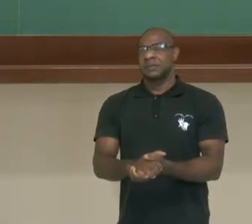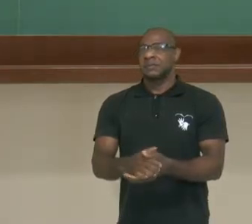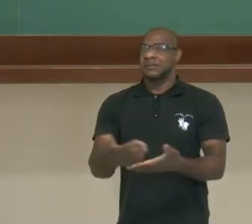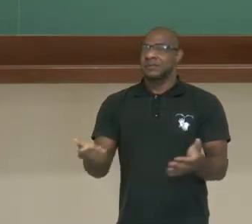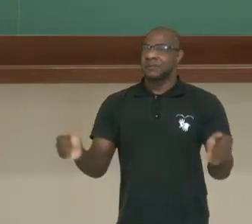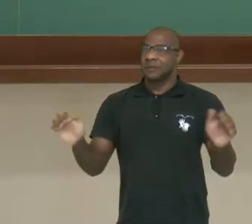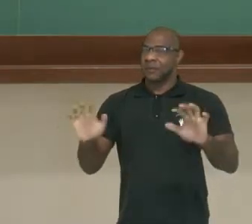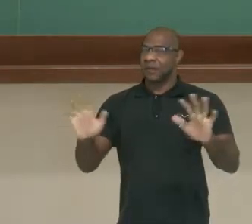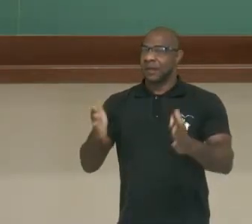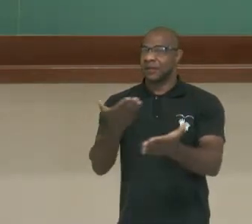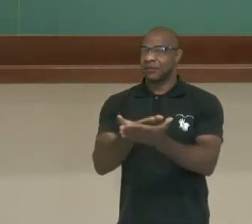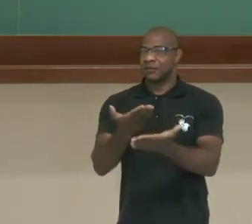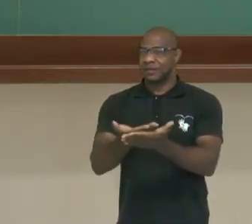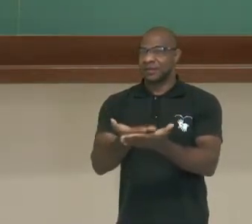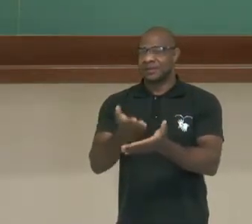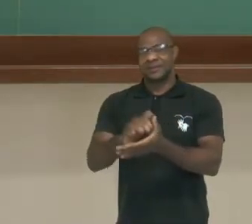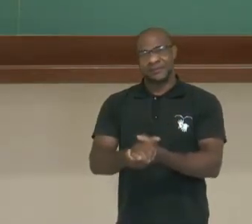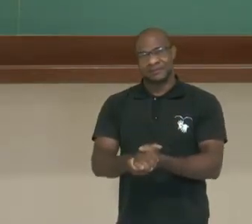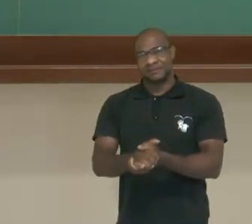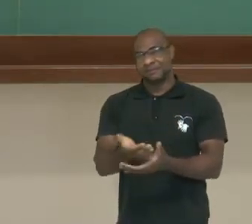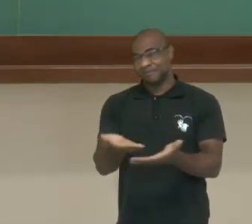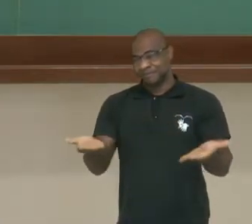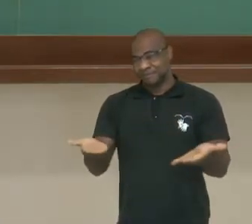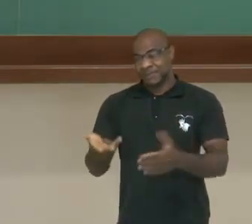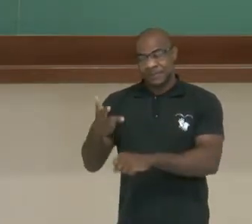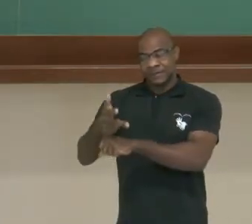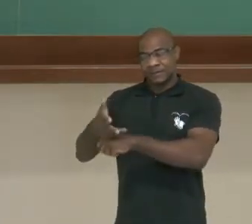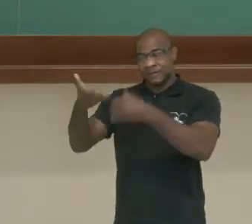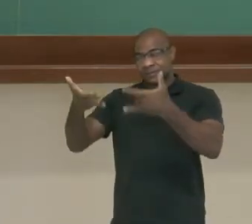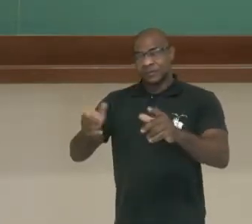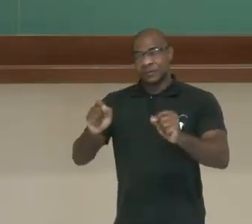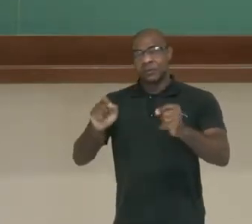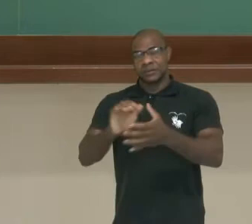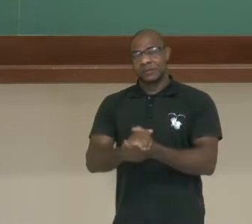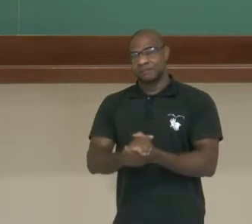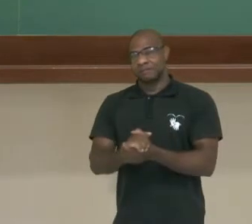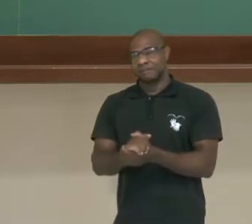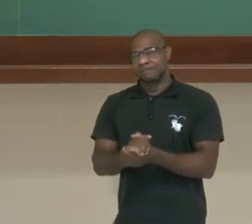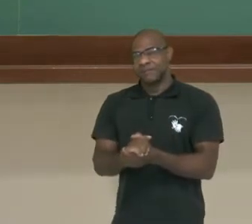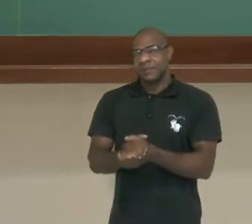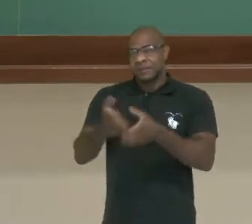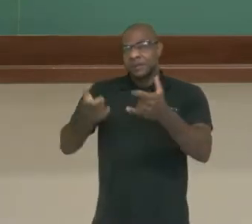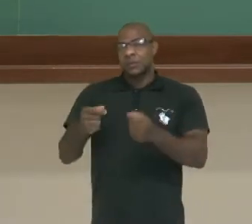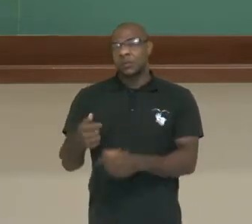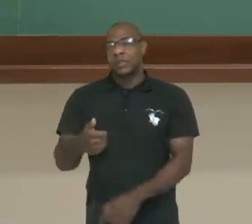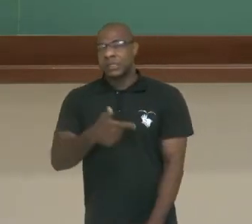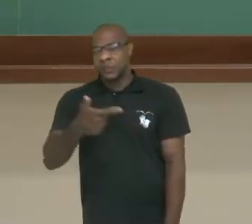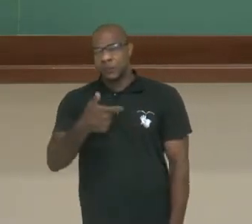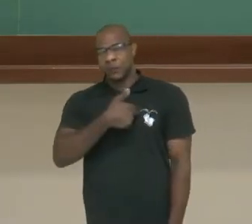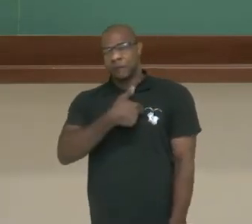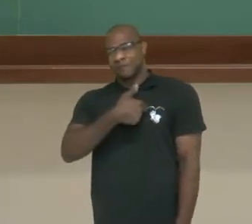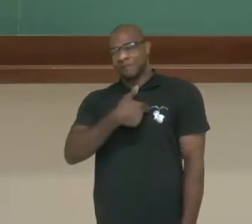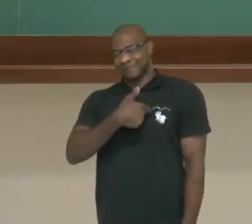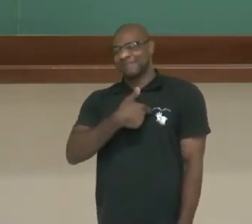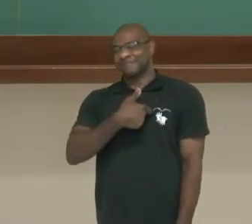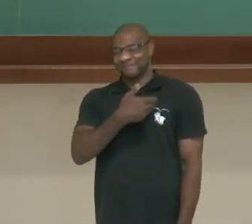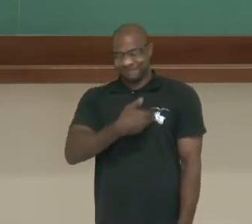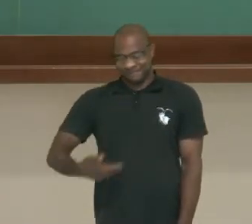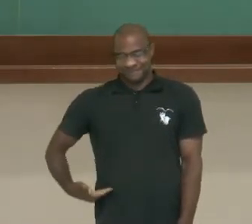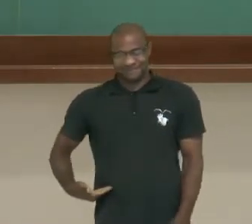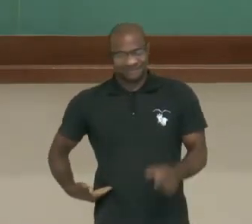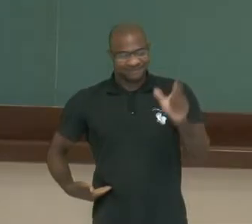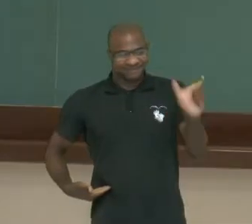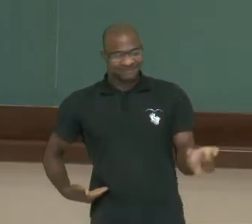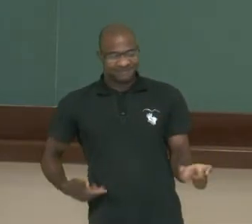Olá, estudantes do nono ano! Neste vídeo, vamos falar sobre o segundo governo de Getúlio Vargas.